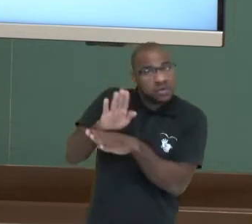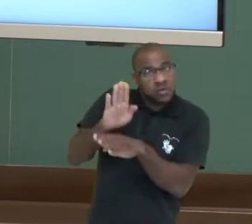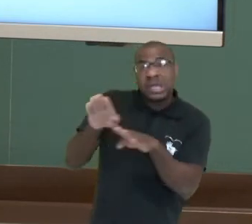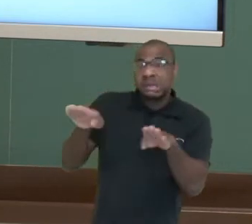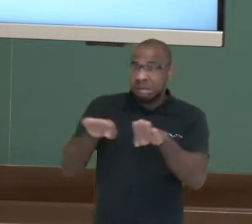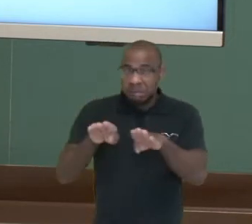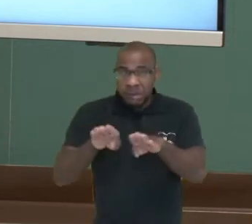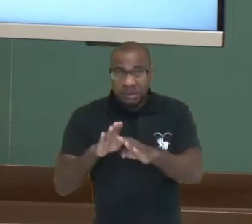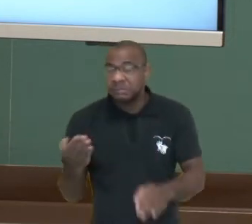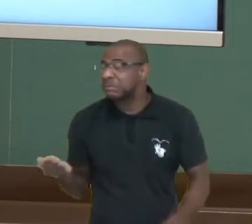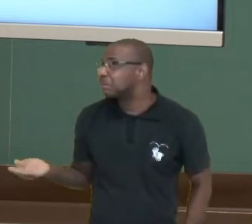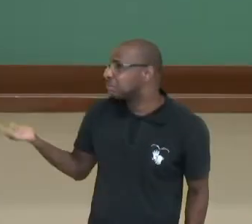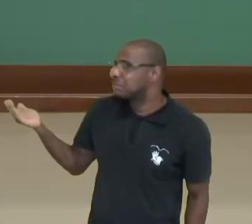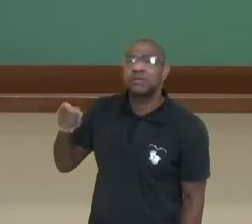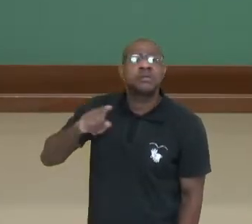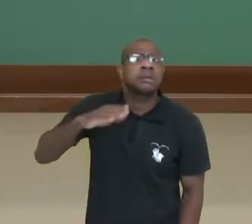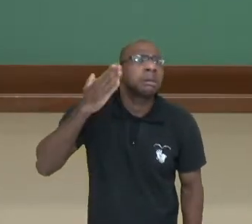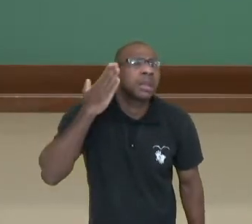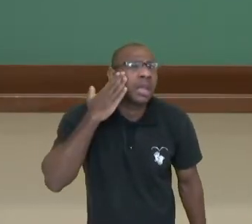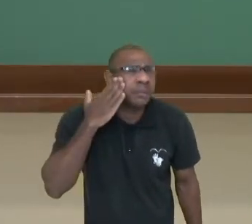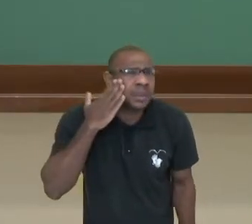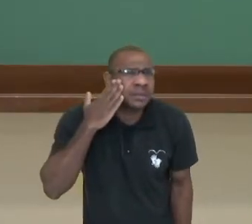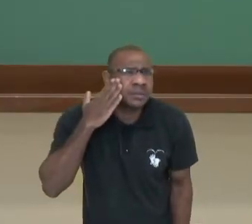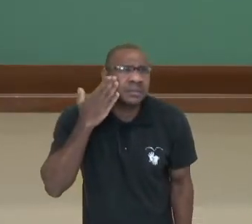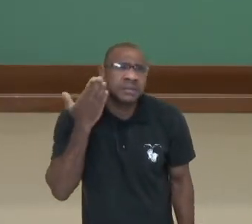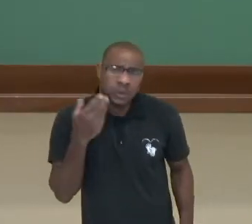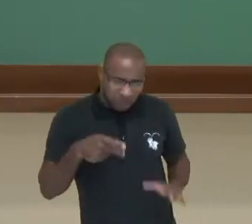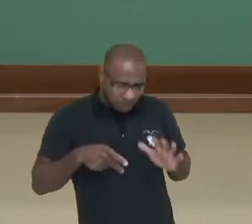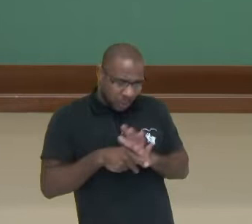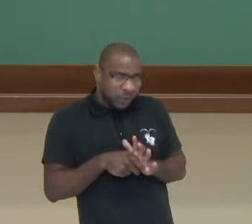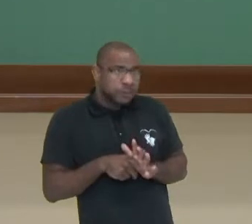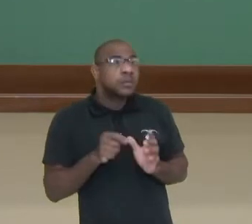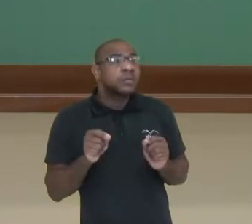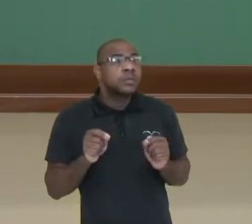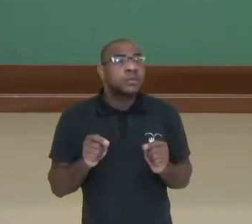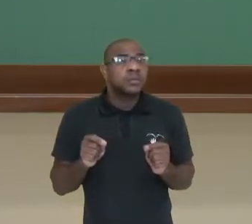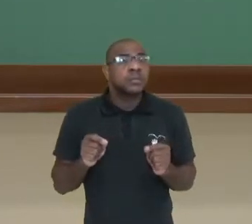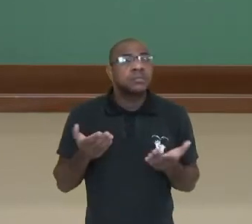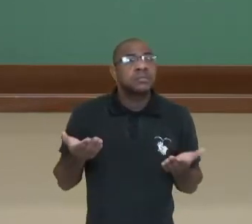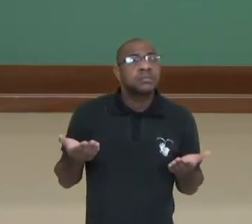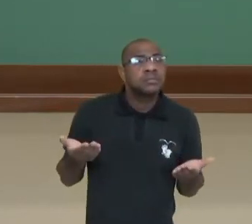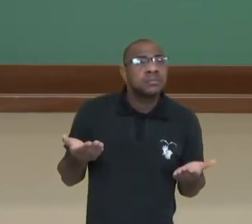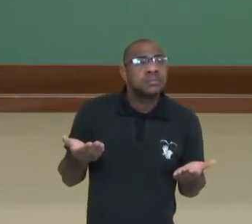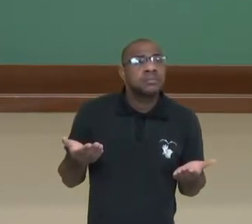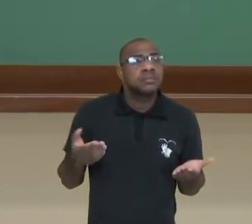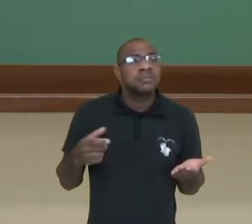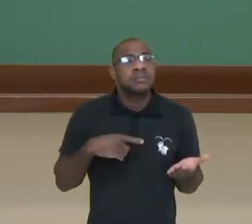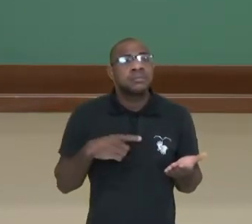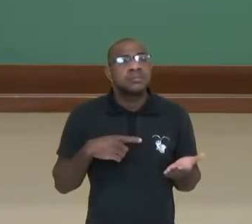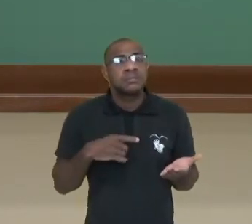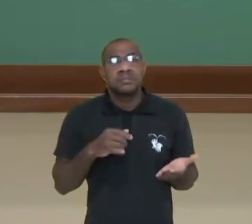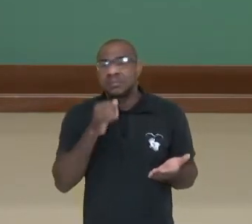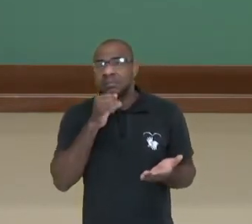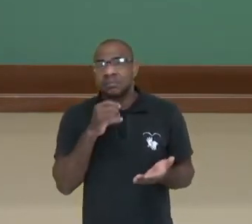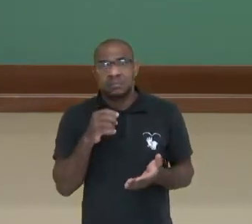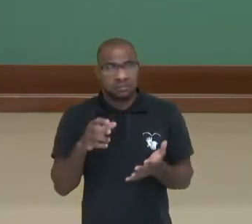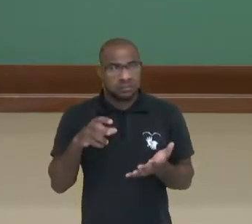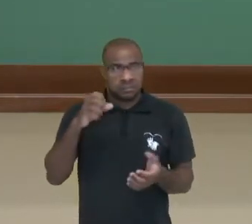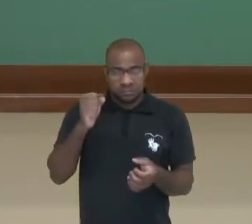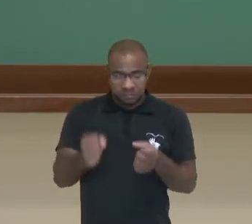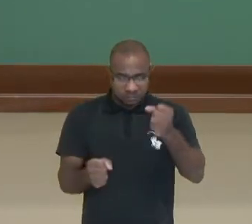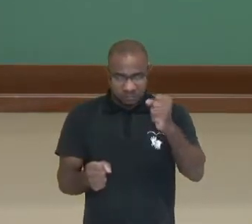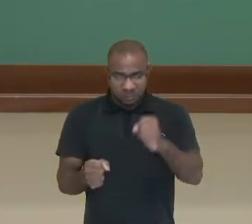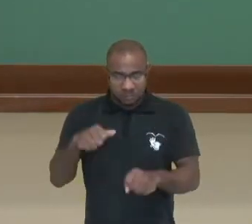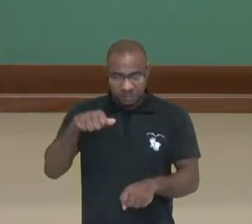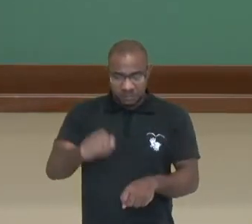vegetação. Sabe que o próprio gado, né, ele acaba pisoteando, e uma vez